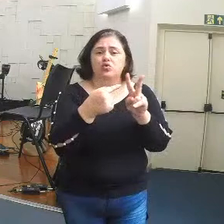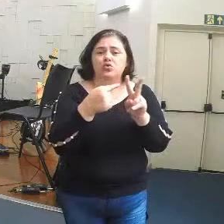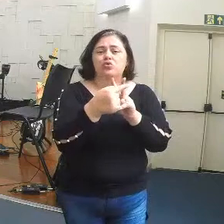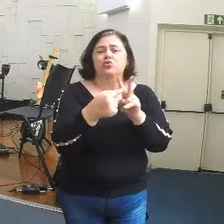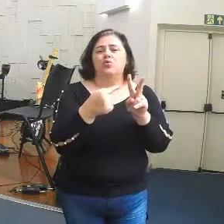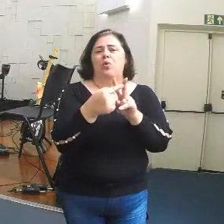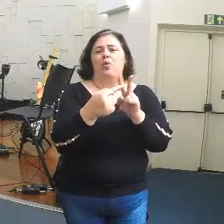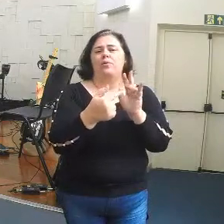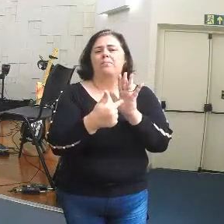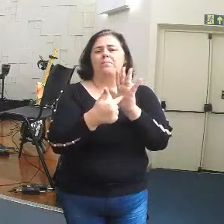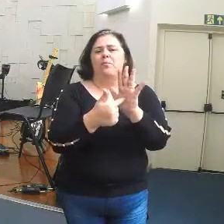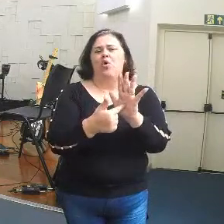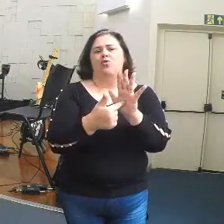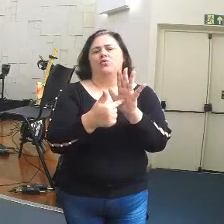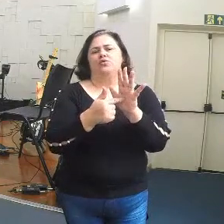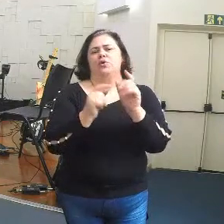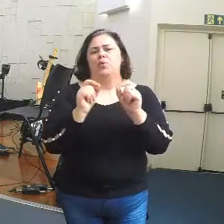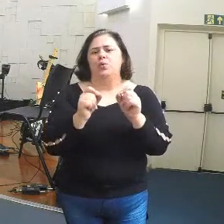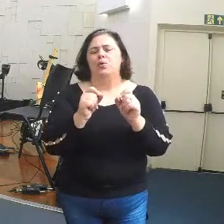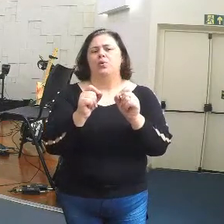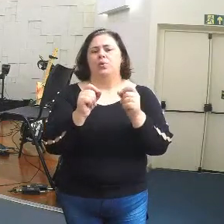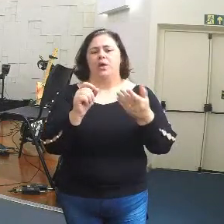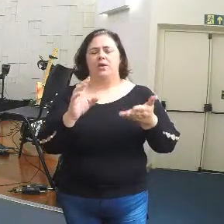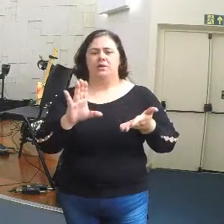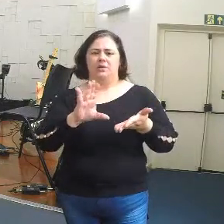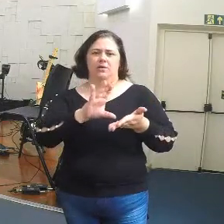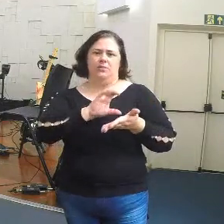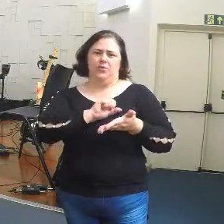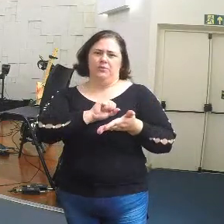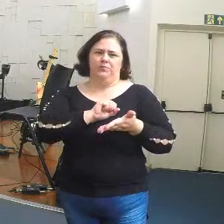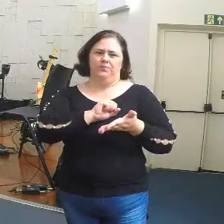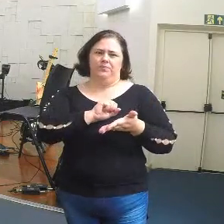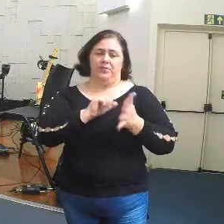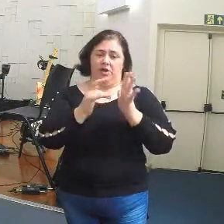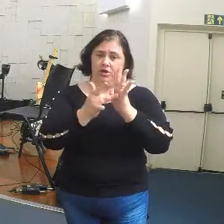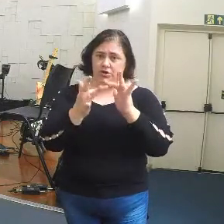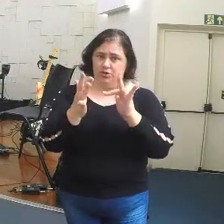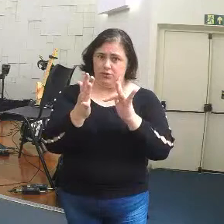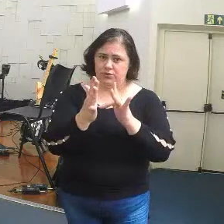completamente a Deus. Então nós temos a mensagem completa. Ele